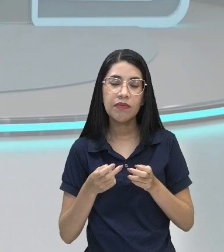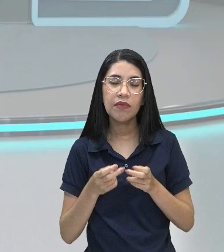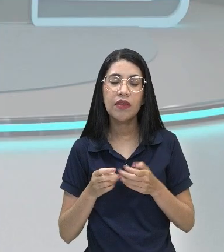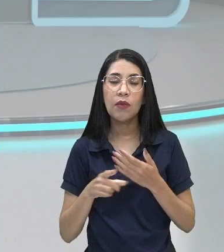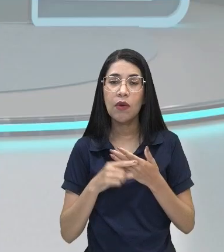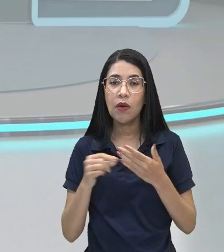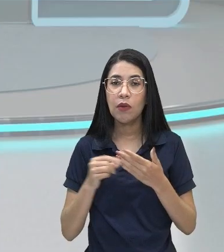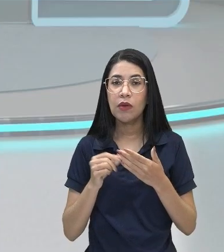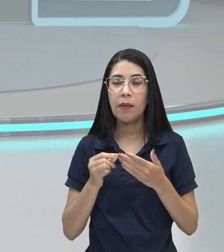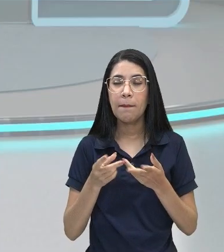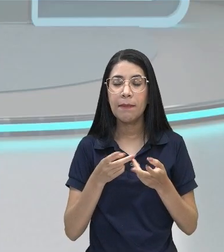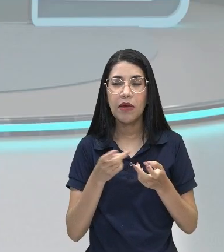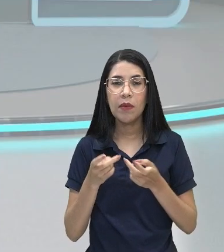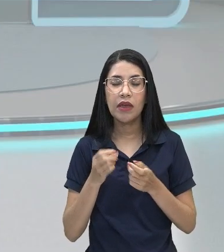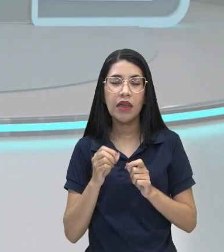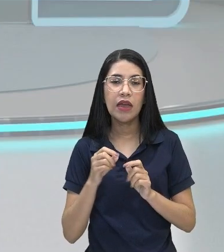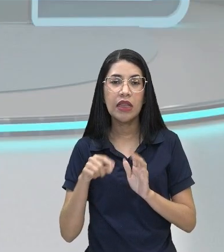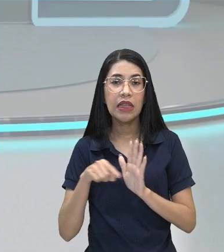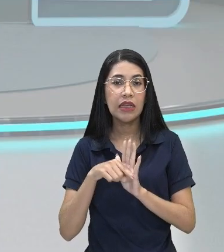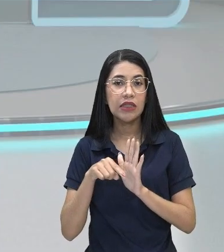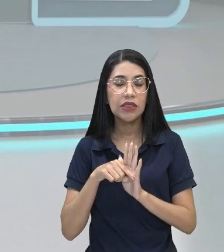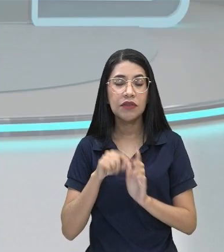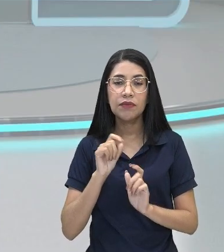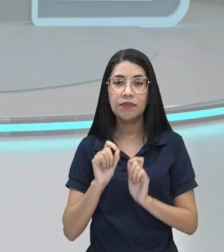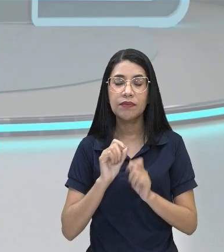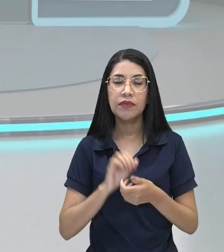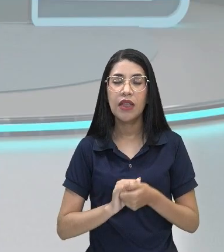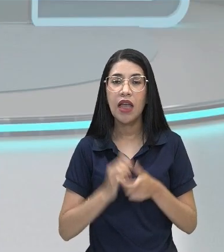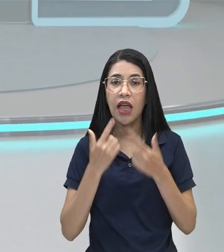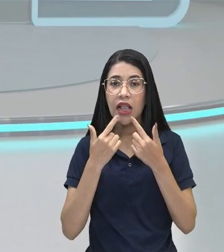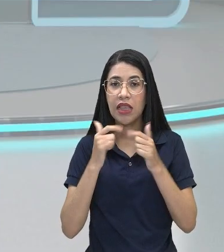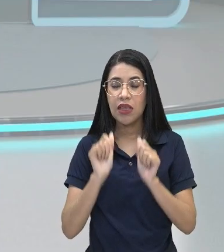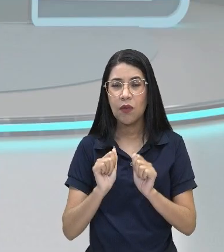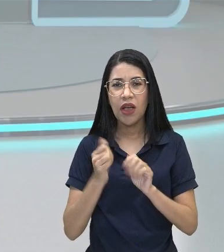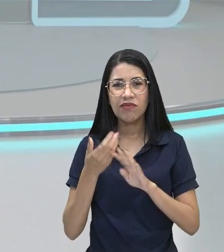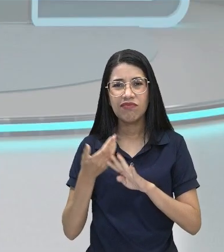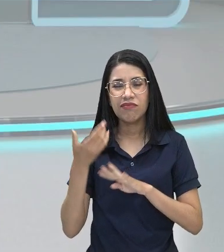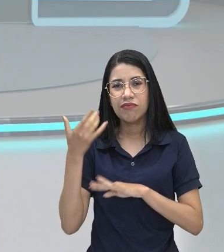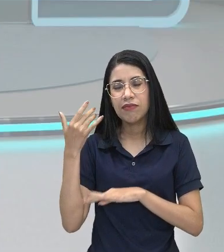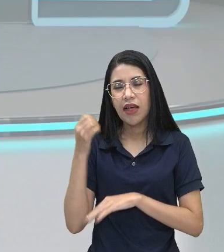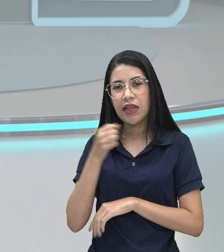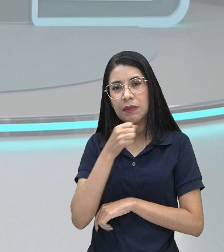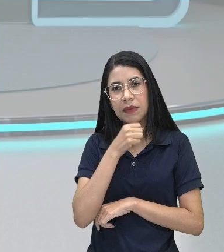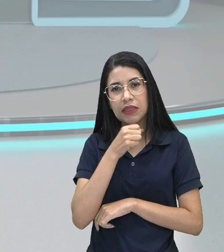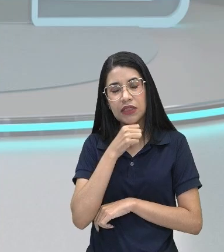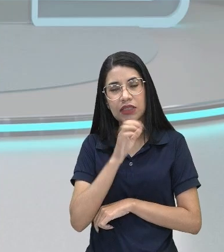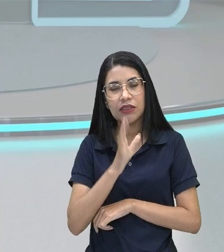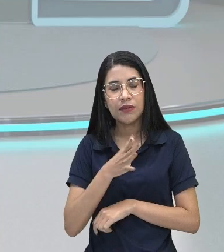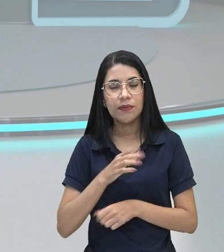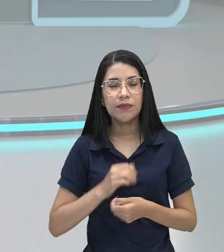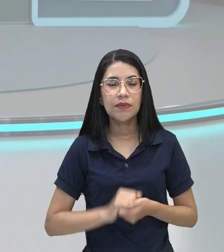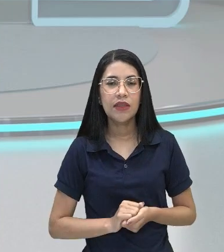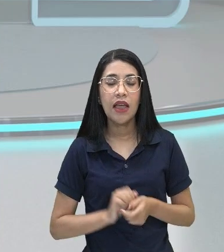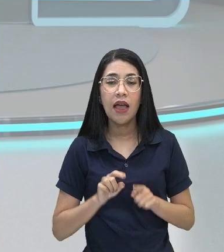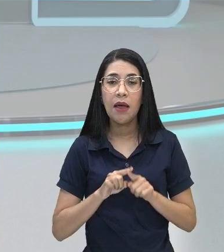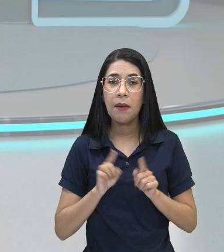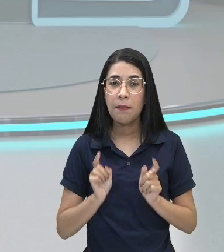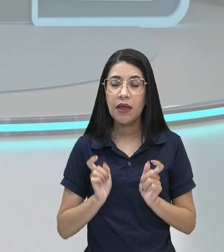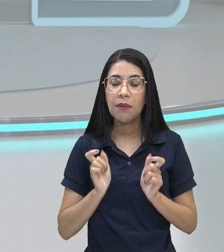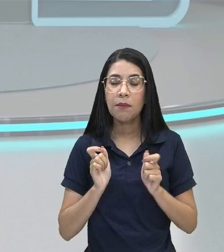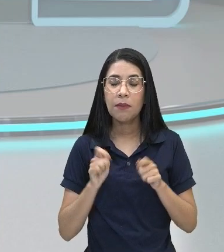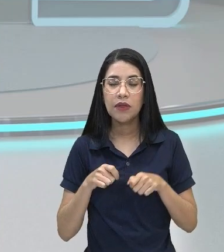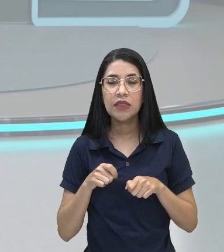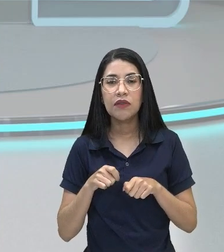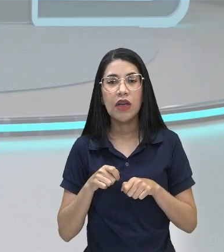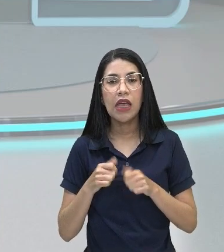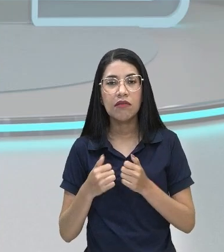reconhecer um aspecto negativo. Qual é o aspecto negativo? Que a linguagem está datada, né? Está antiga. mas ele vai